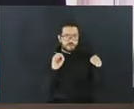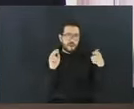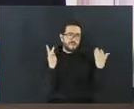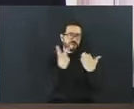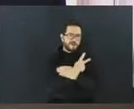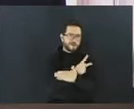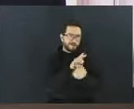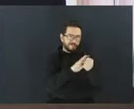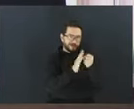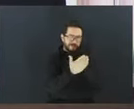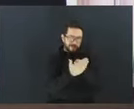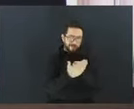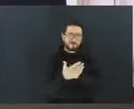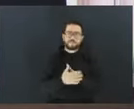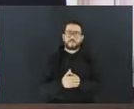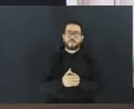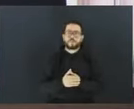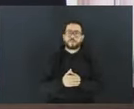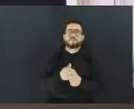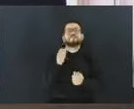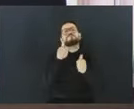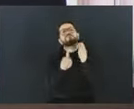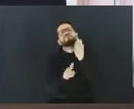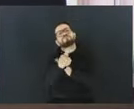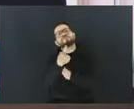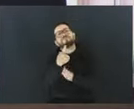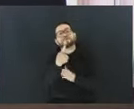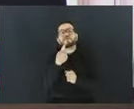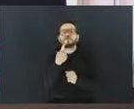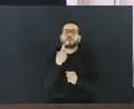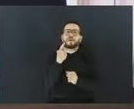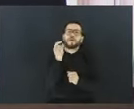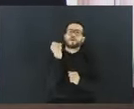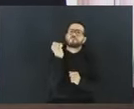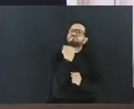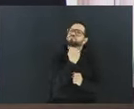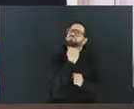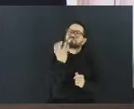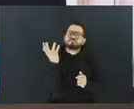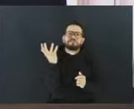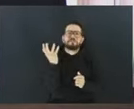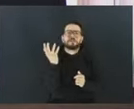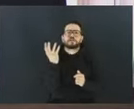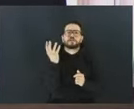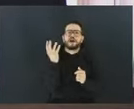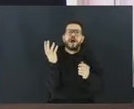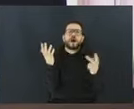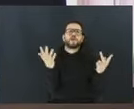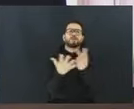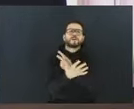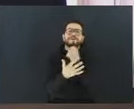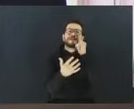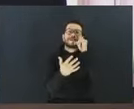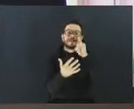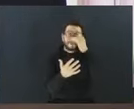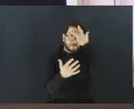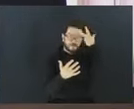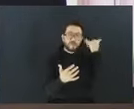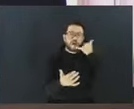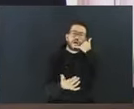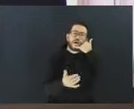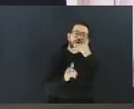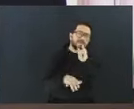falasse a respeito da quantidade e no que prejudica os trotes feitos na Força de